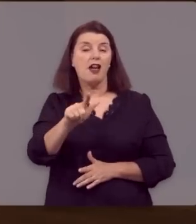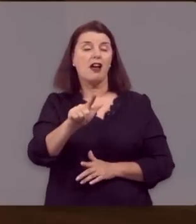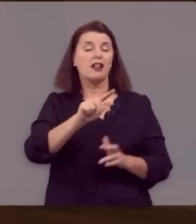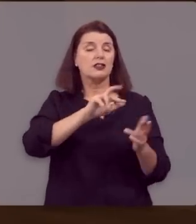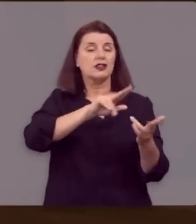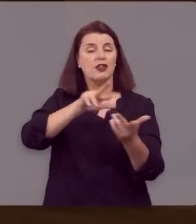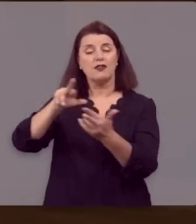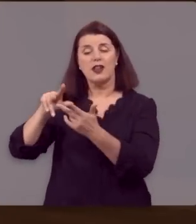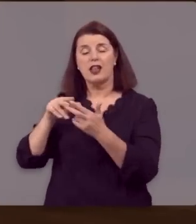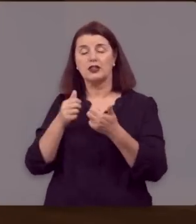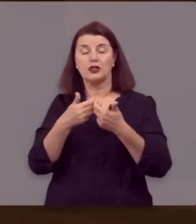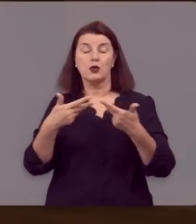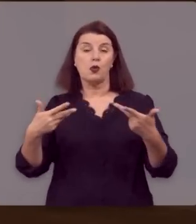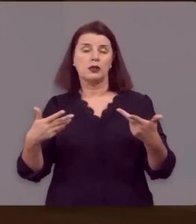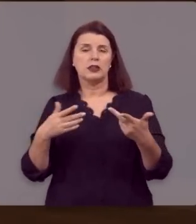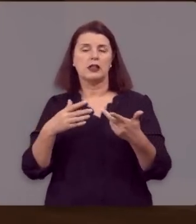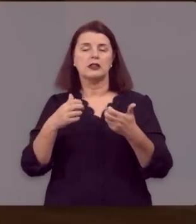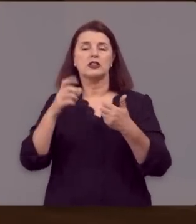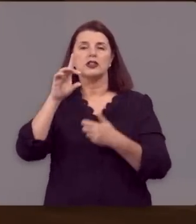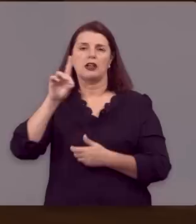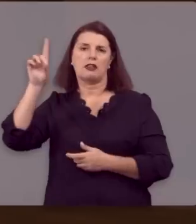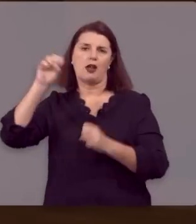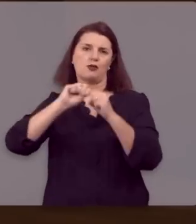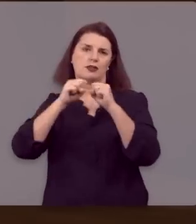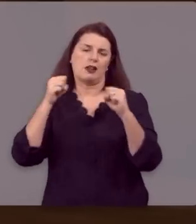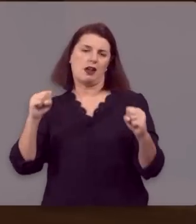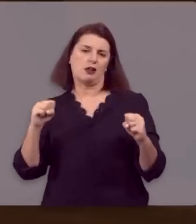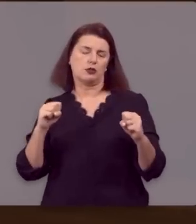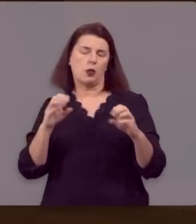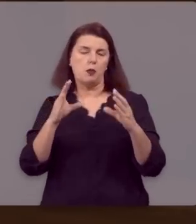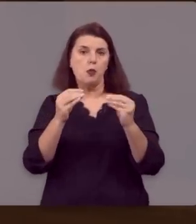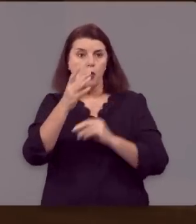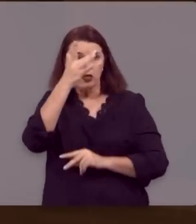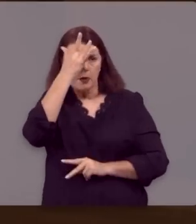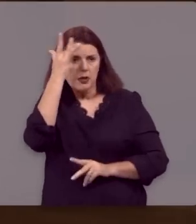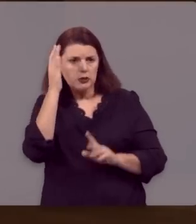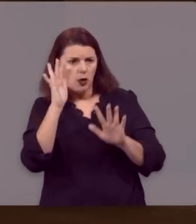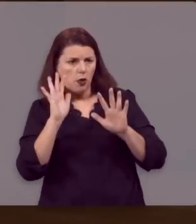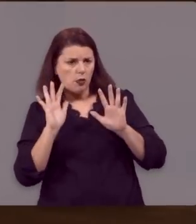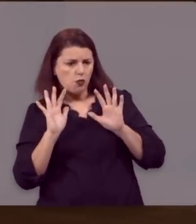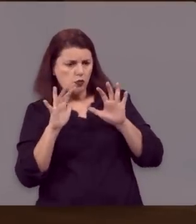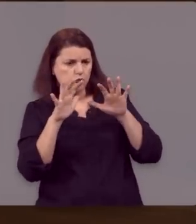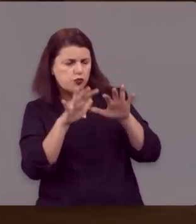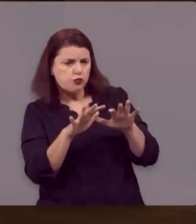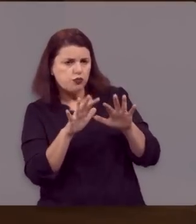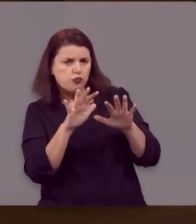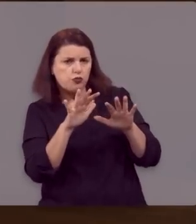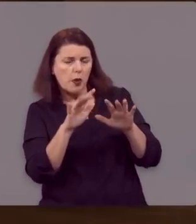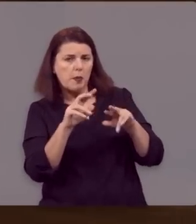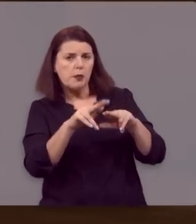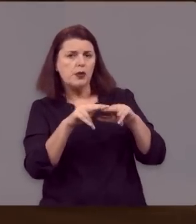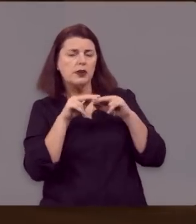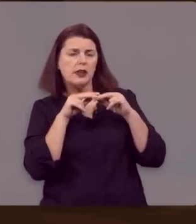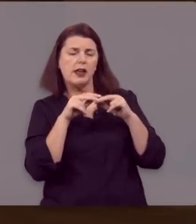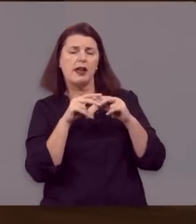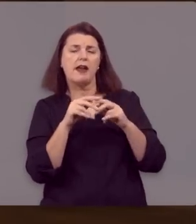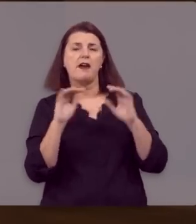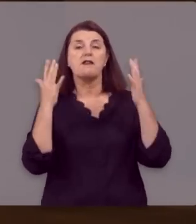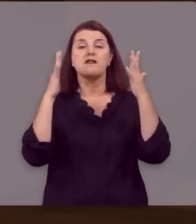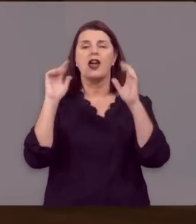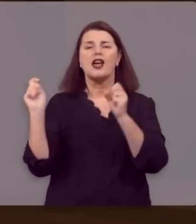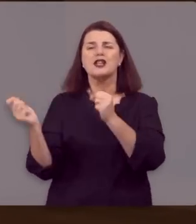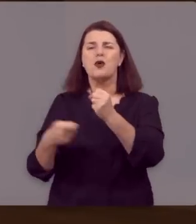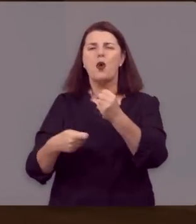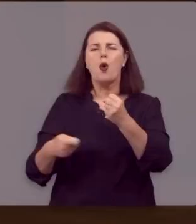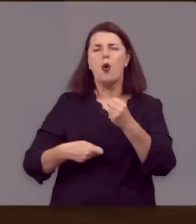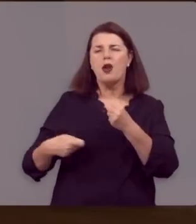as grandezas de Deus. E as multidões reunidas em Jerusalém, porque era a festa das colheitas, a